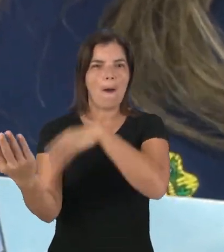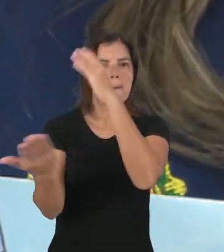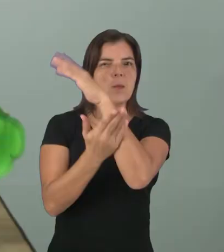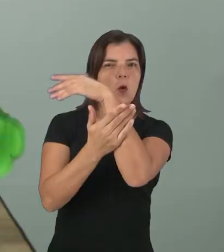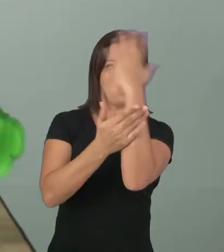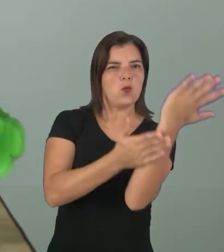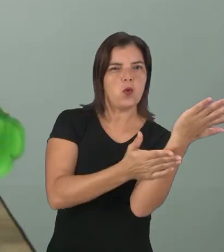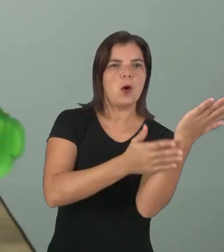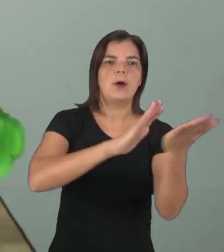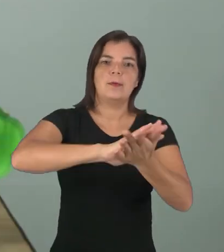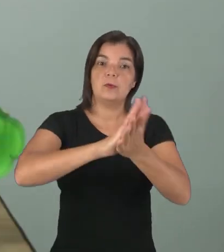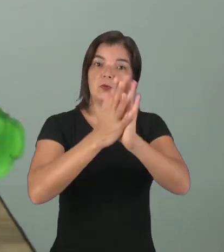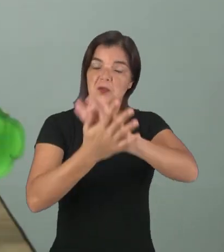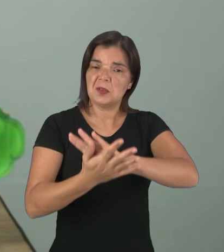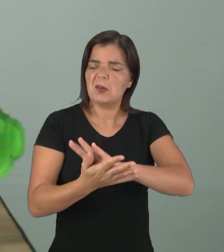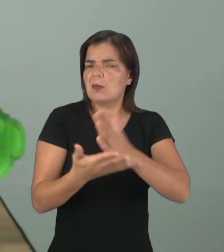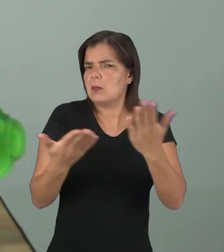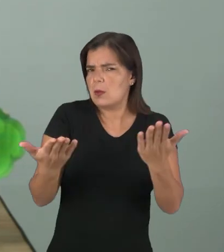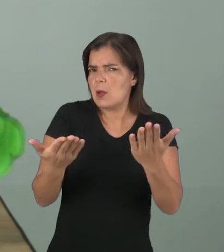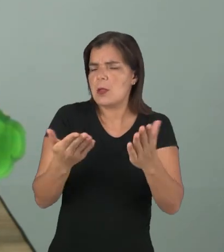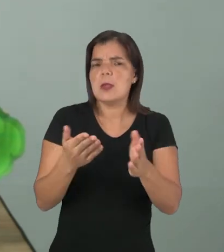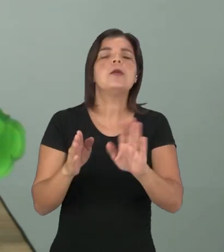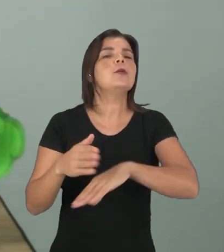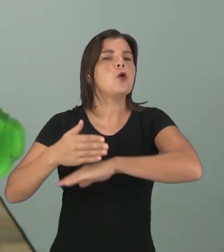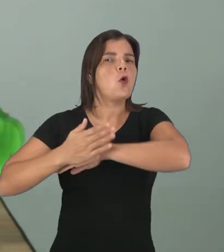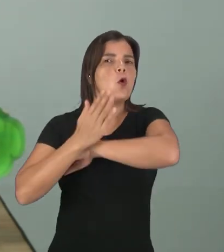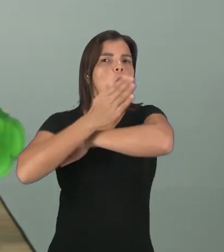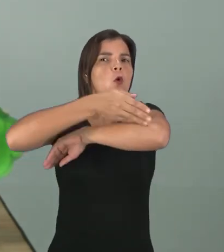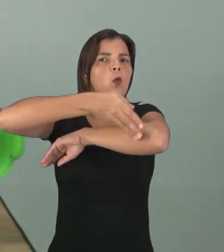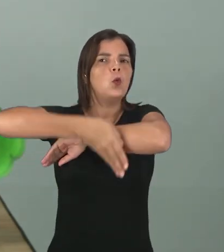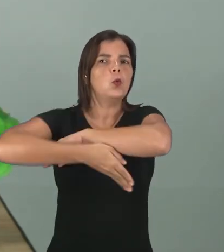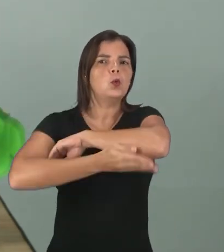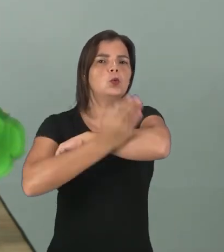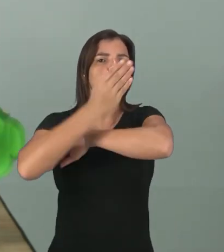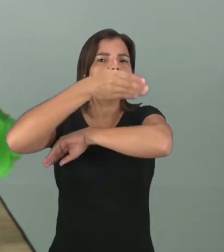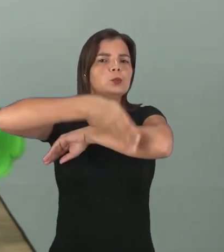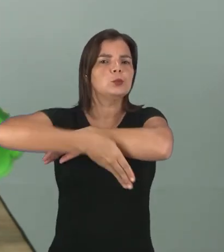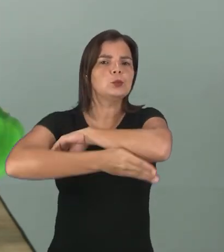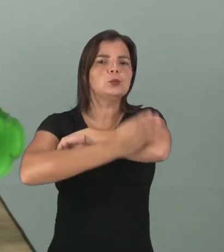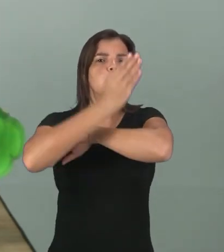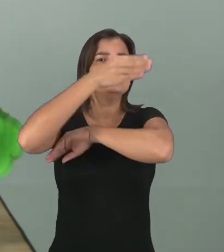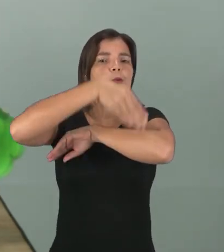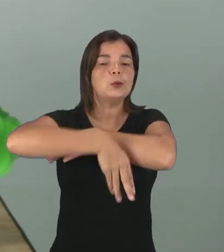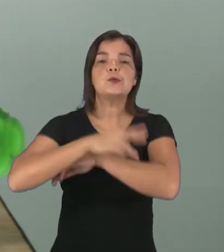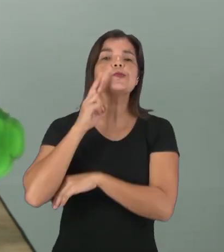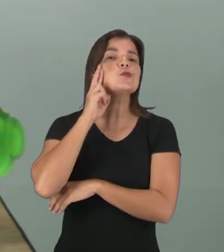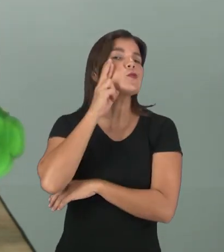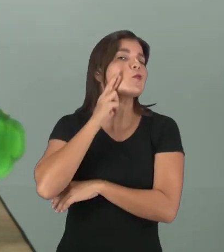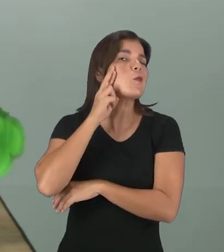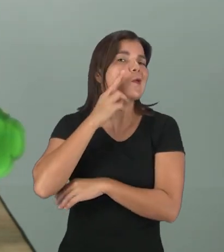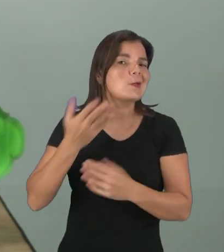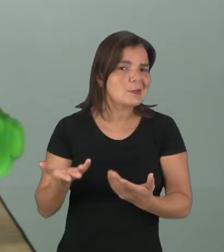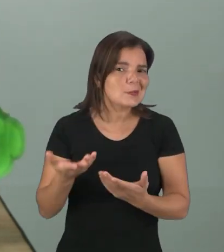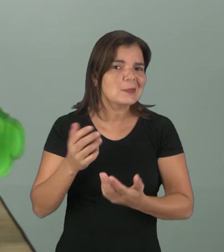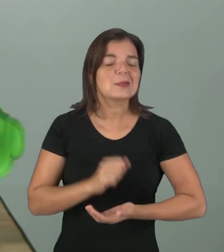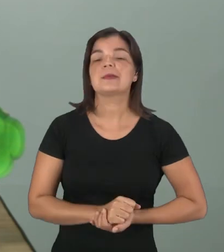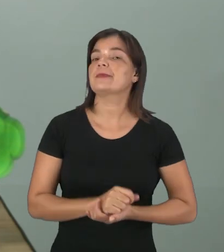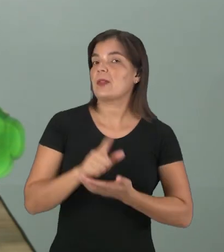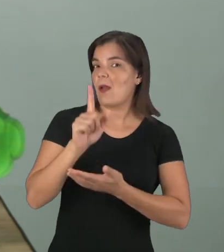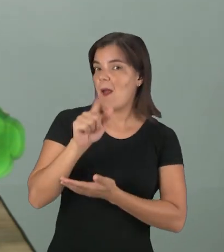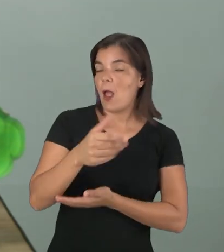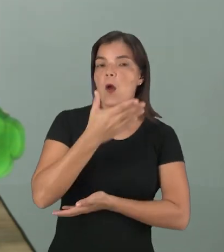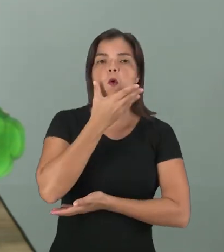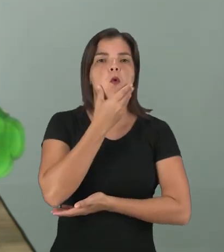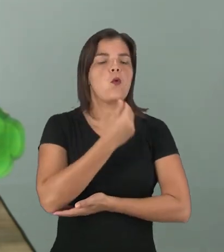de destruição. Ah, e o boto cor-de-rosa? Quem nunca ouviu falar dessa lenda, não é verdade? Bom, é